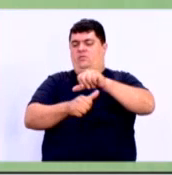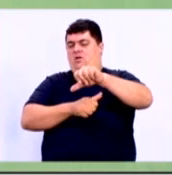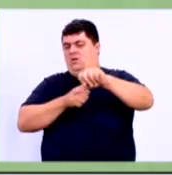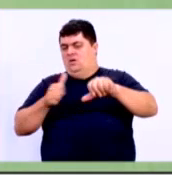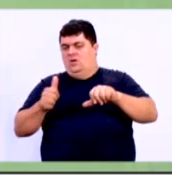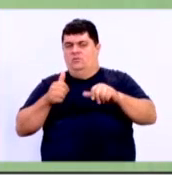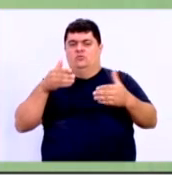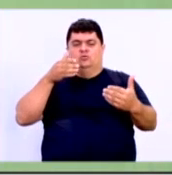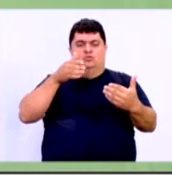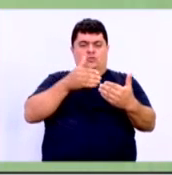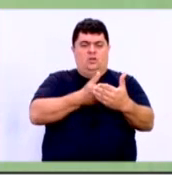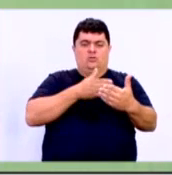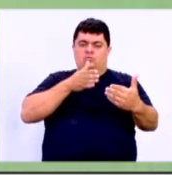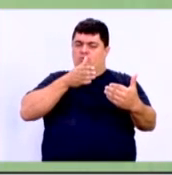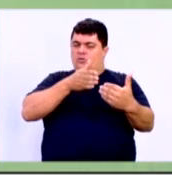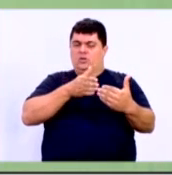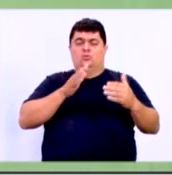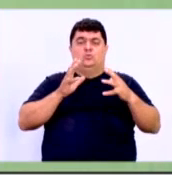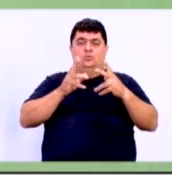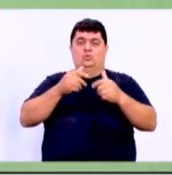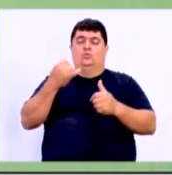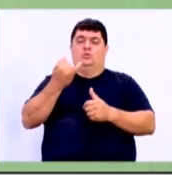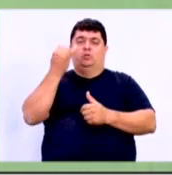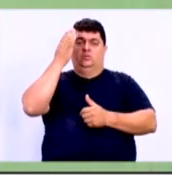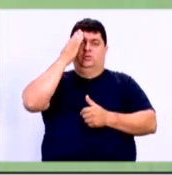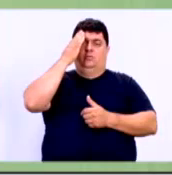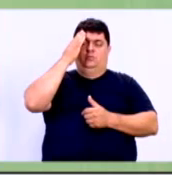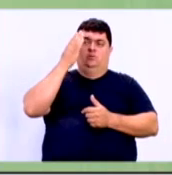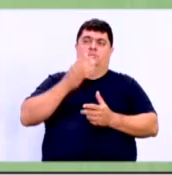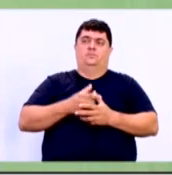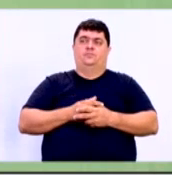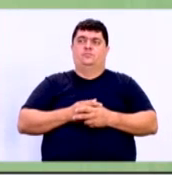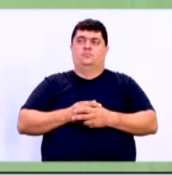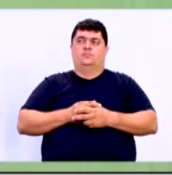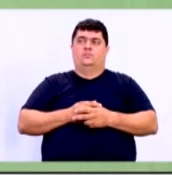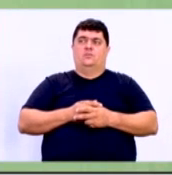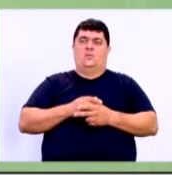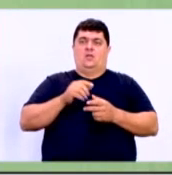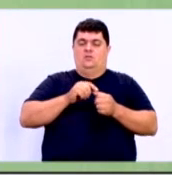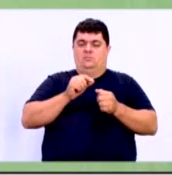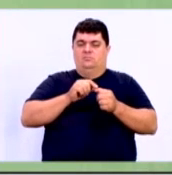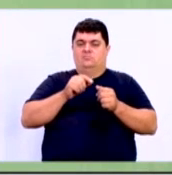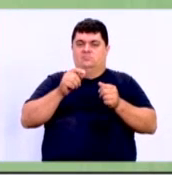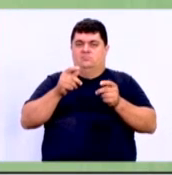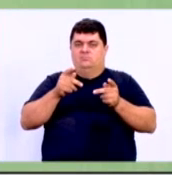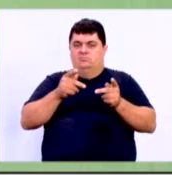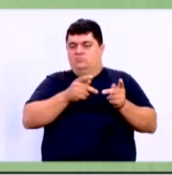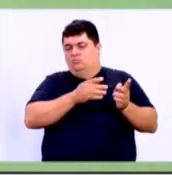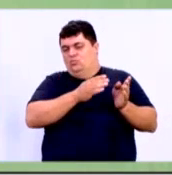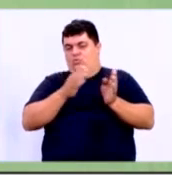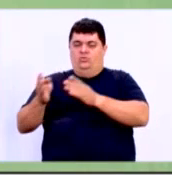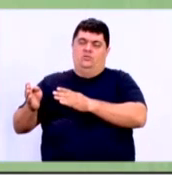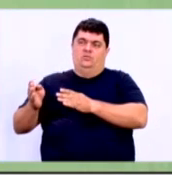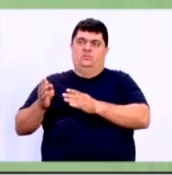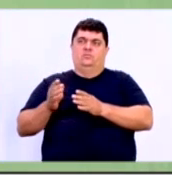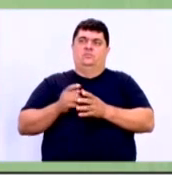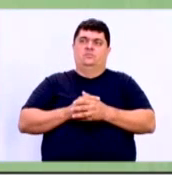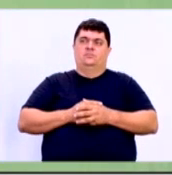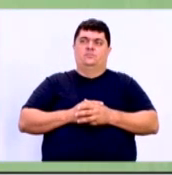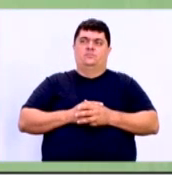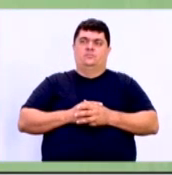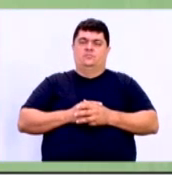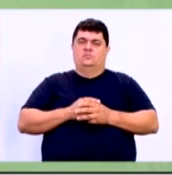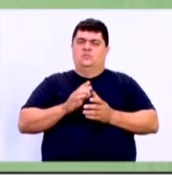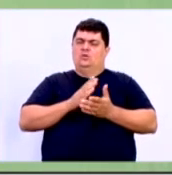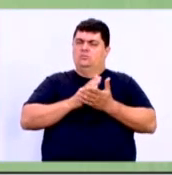variáveis, diretos ou indiretos, na produção do período. Certo? Beleza. Acho